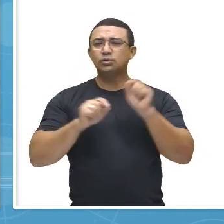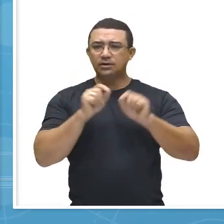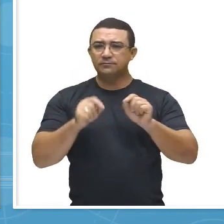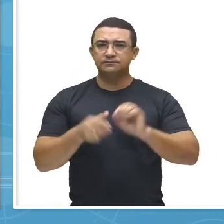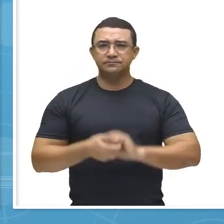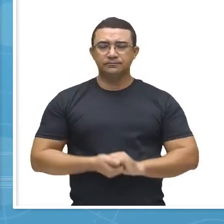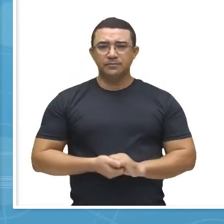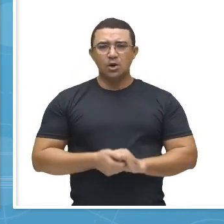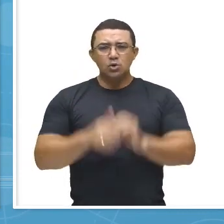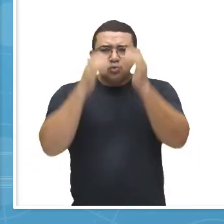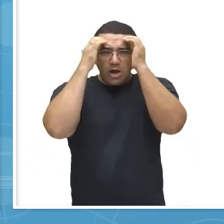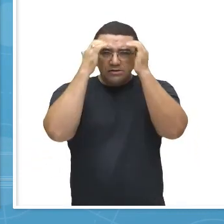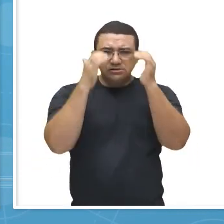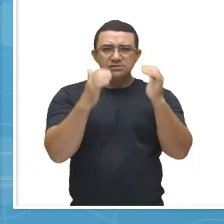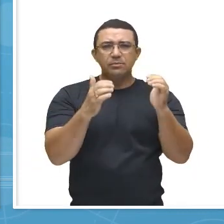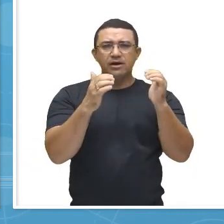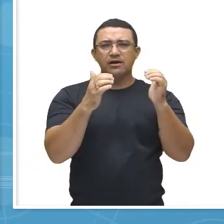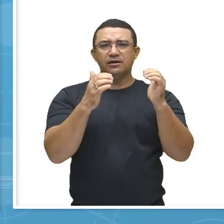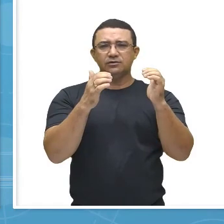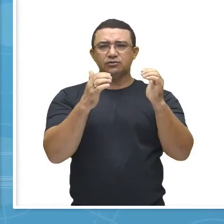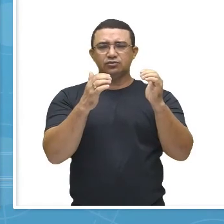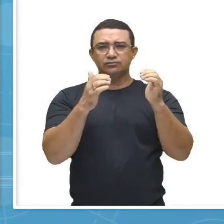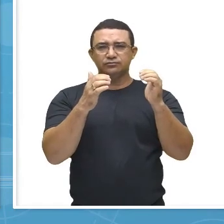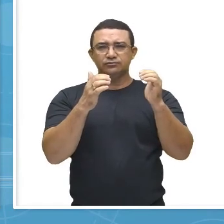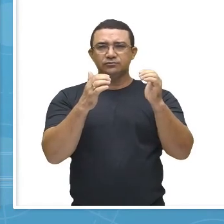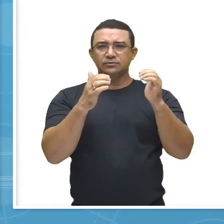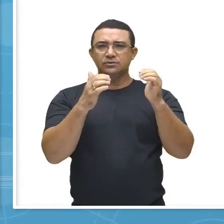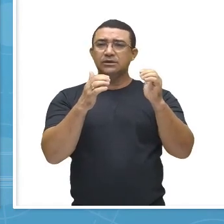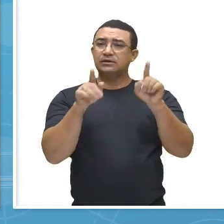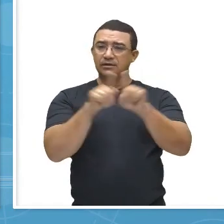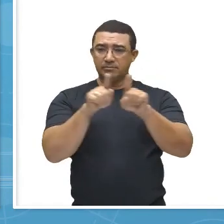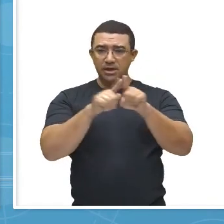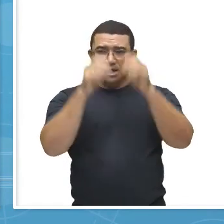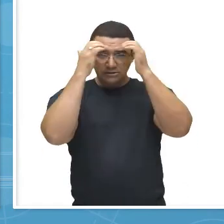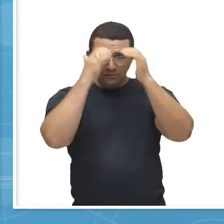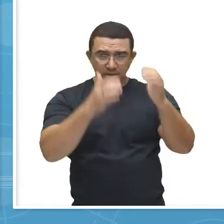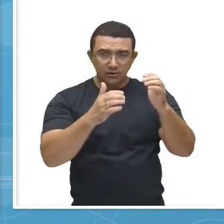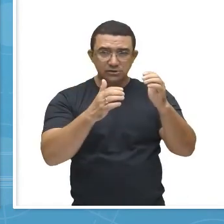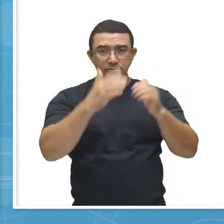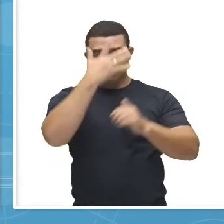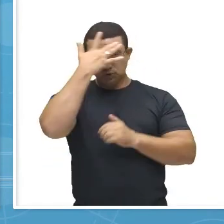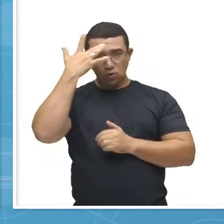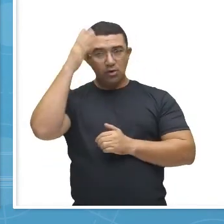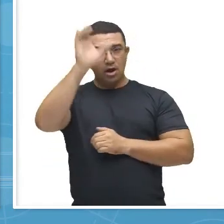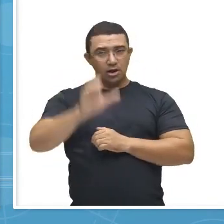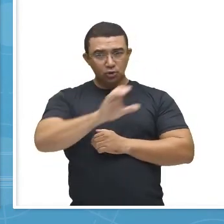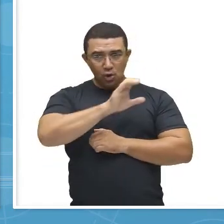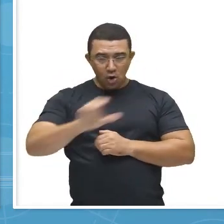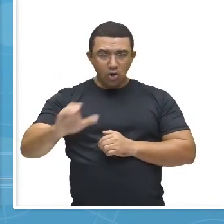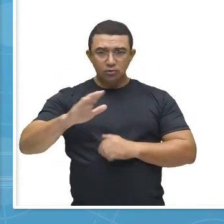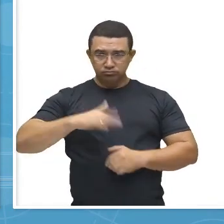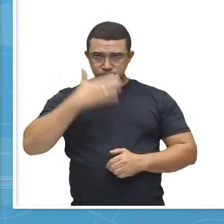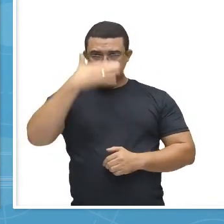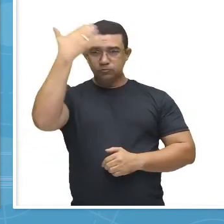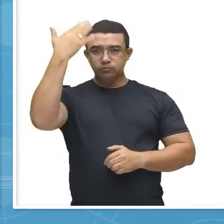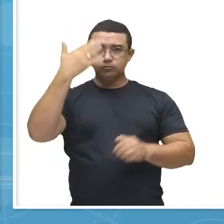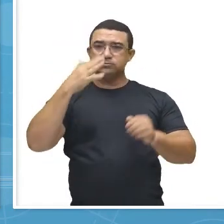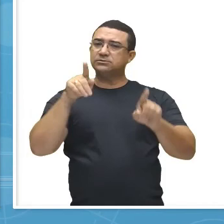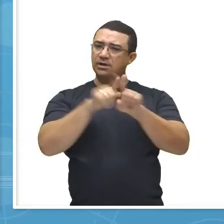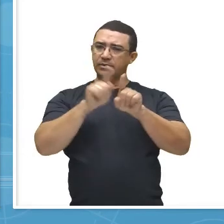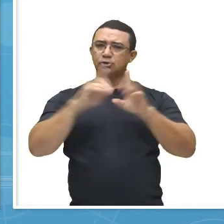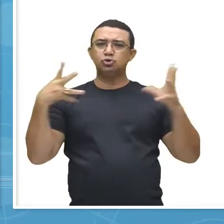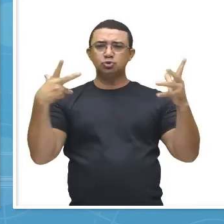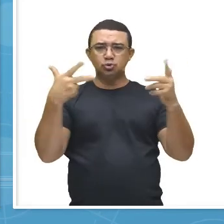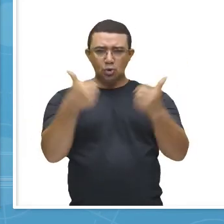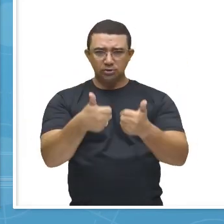solidariedade, respeito com os nossos irmãos católicos, romanos e também de outras igrejas cristãs que estão fazendo